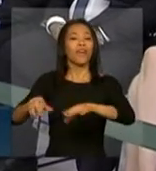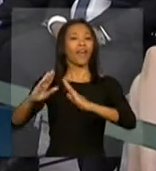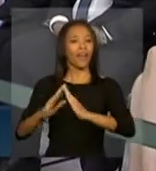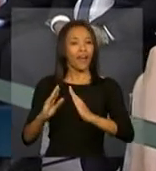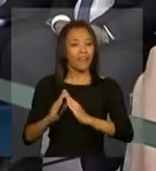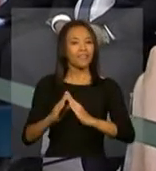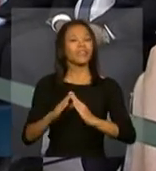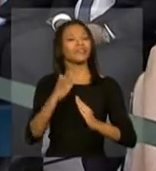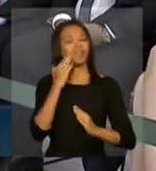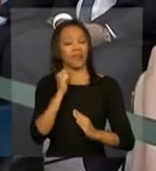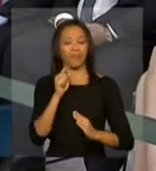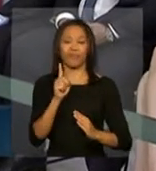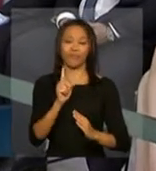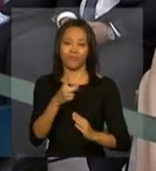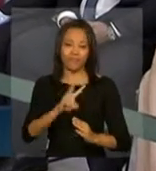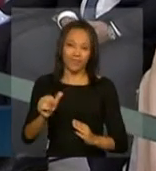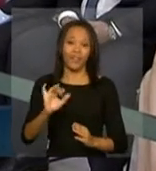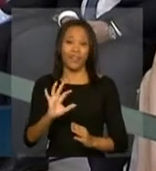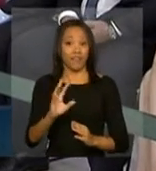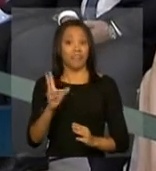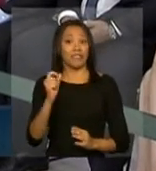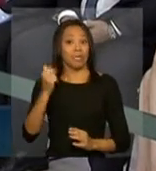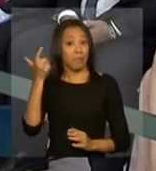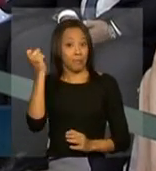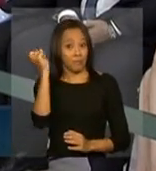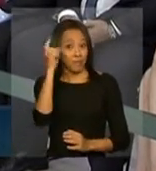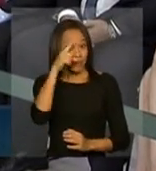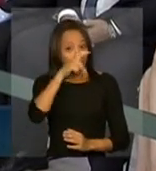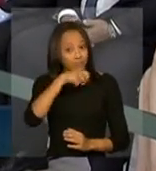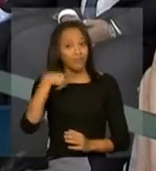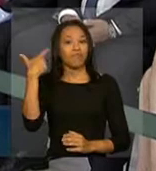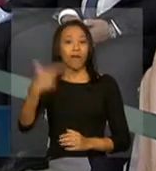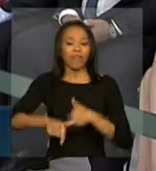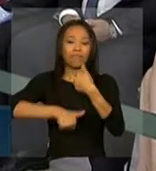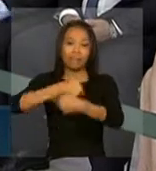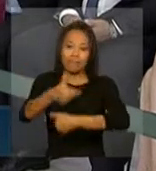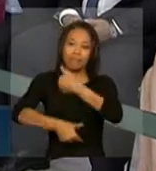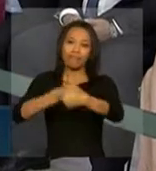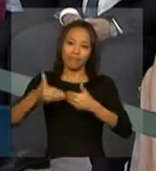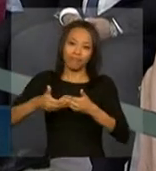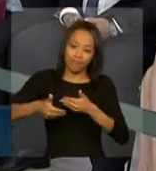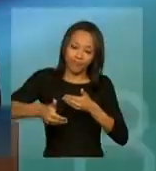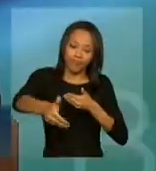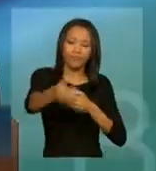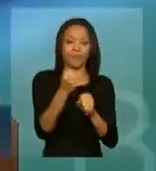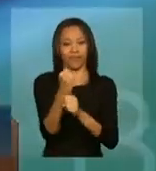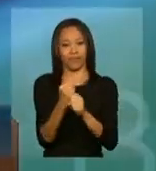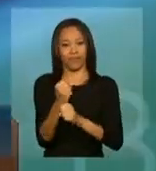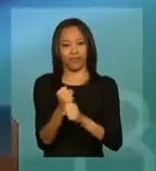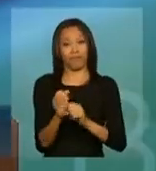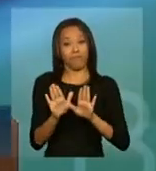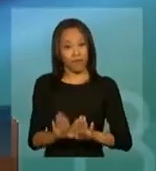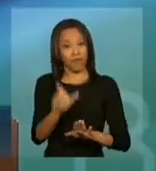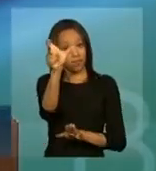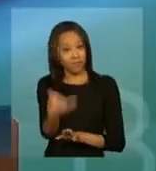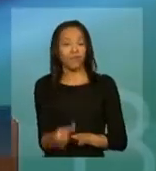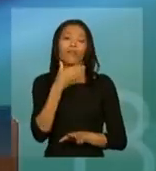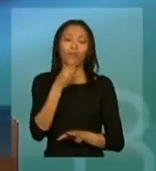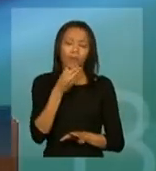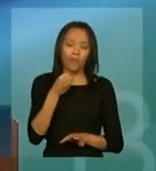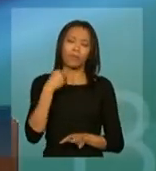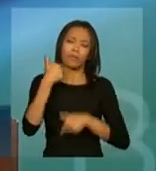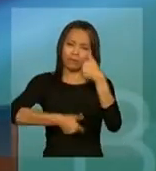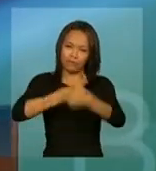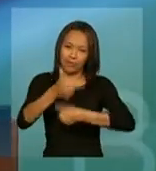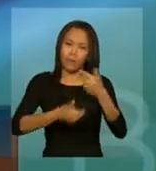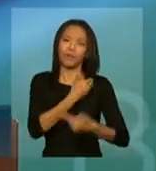ele sabe que não vai ser assim. Vai ser tão mais difícil do que já era nos próximos anos. Mas ele é um homem público e sabe que o